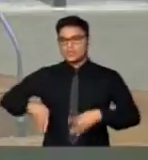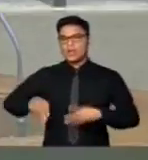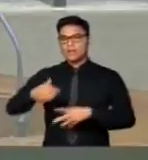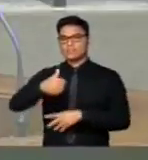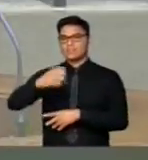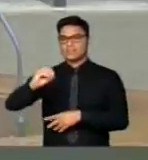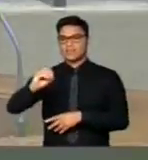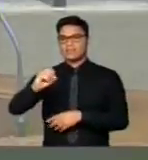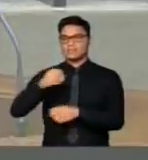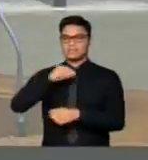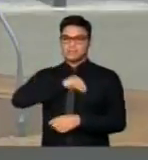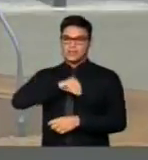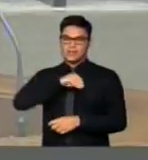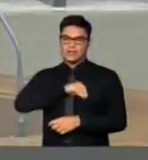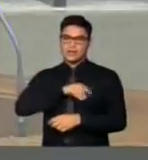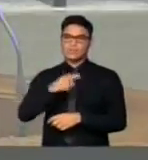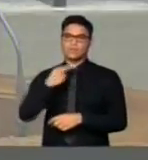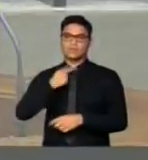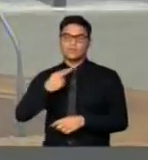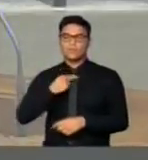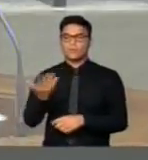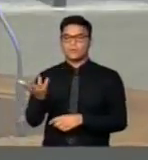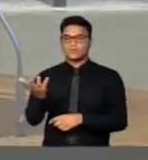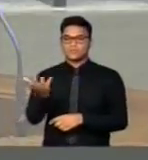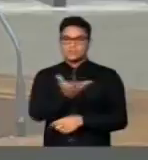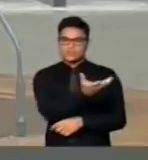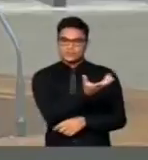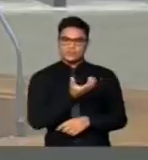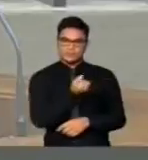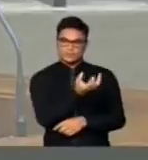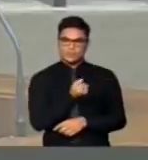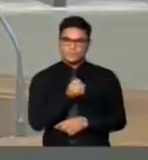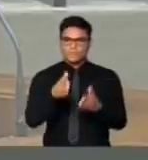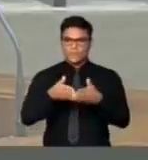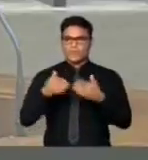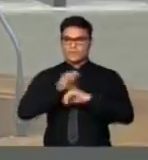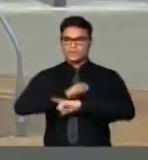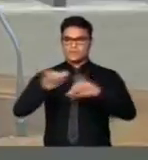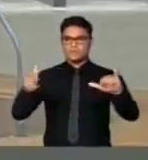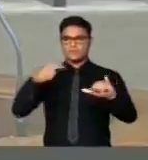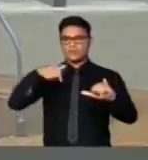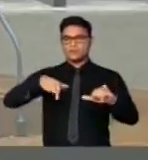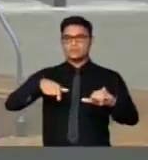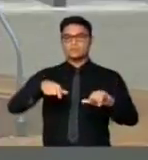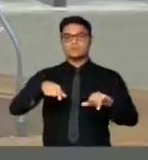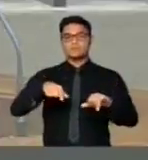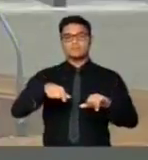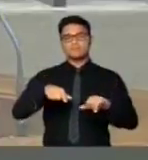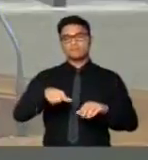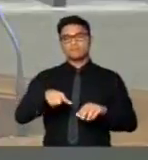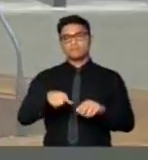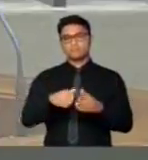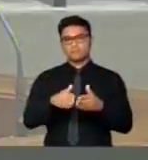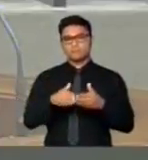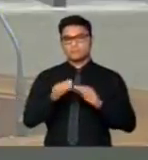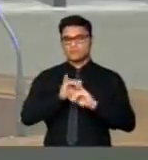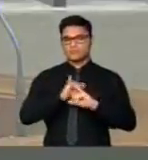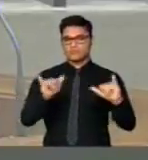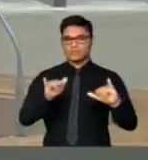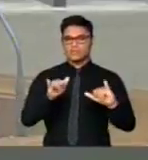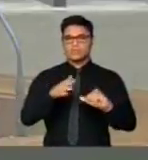não poderão arrecadar fundos. Eu peço a divulgação dessa minha fala, senhor presidente,